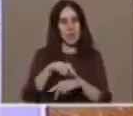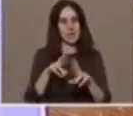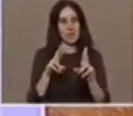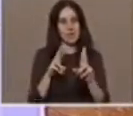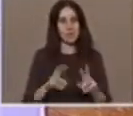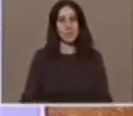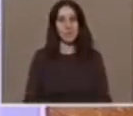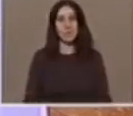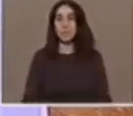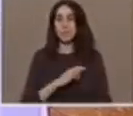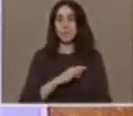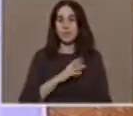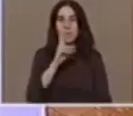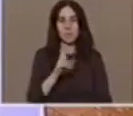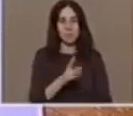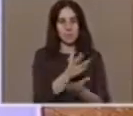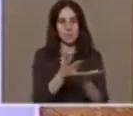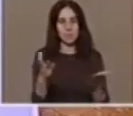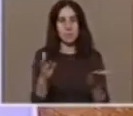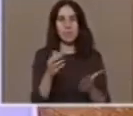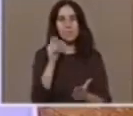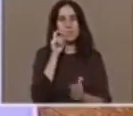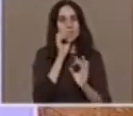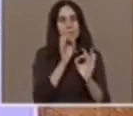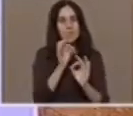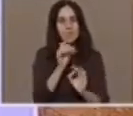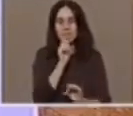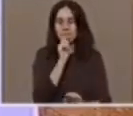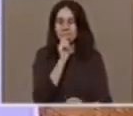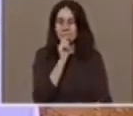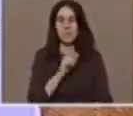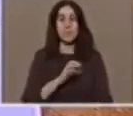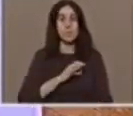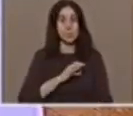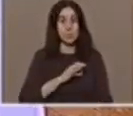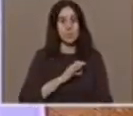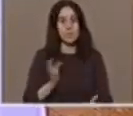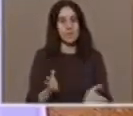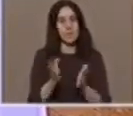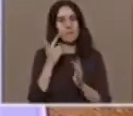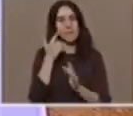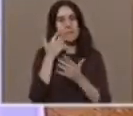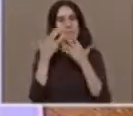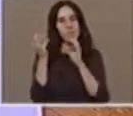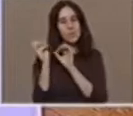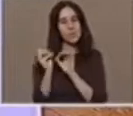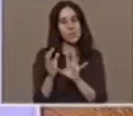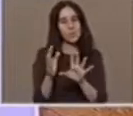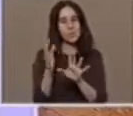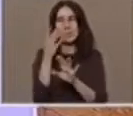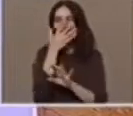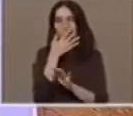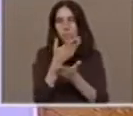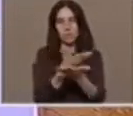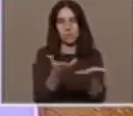O Senhor vos abençoe e vos proteja. Amém. O Senhor faça brilhar sobre vós o seu rosto